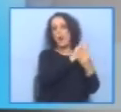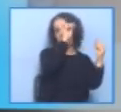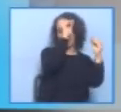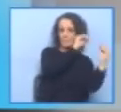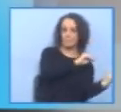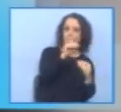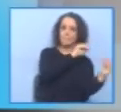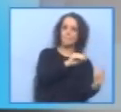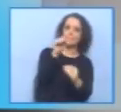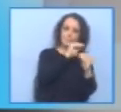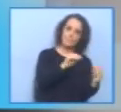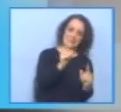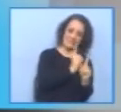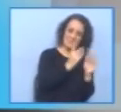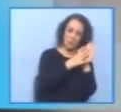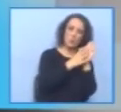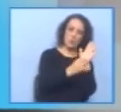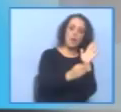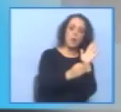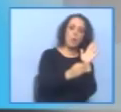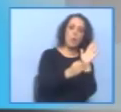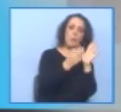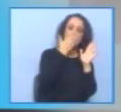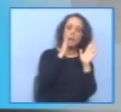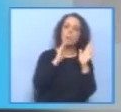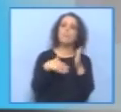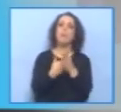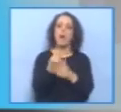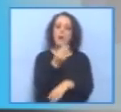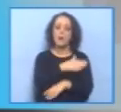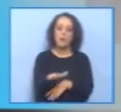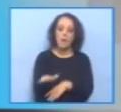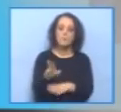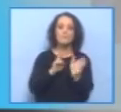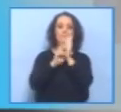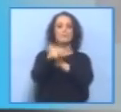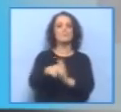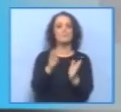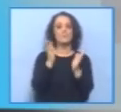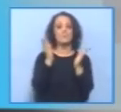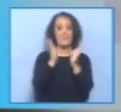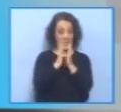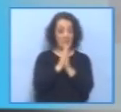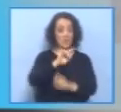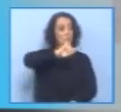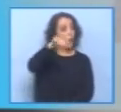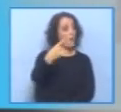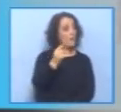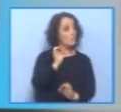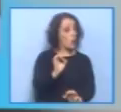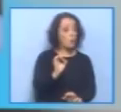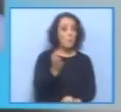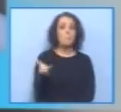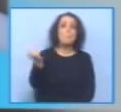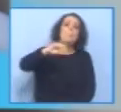catequese, é que as crianças chegam à paróquia, têm uma hora de catequese e depois não têm mais